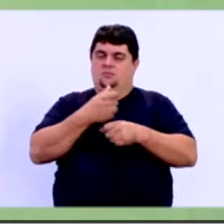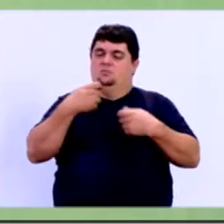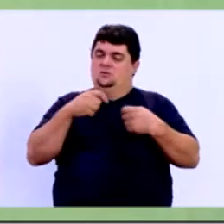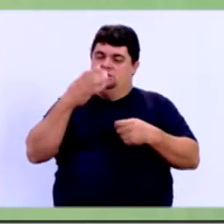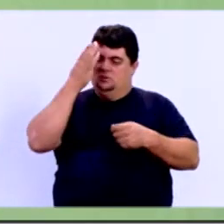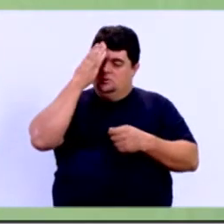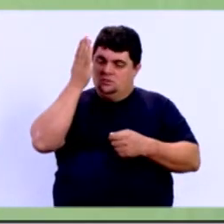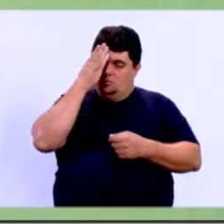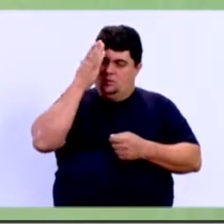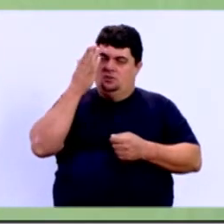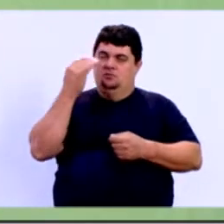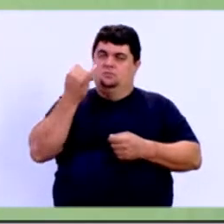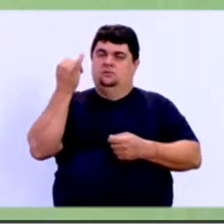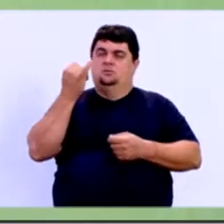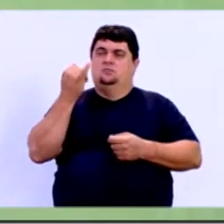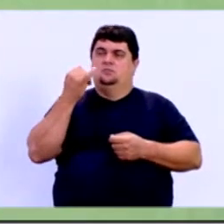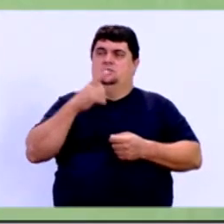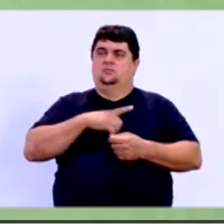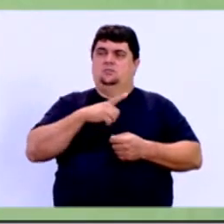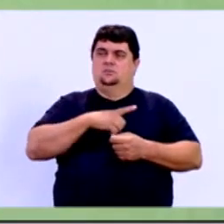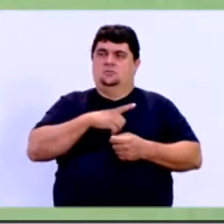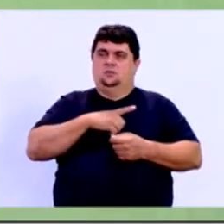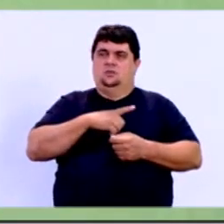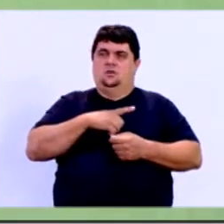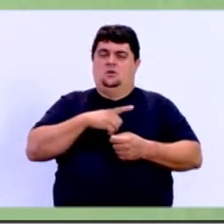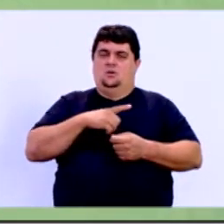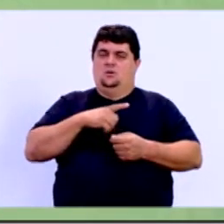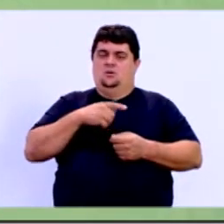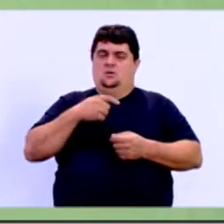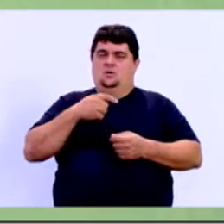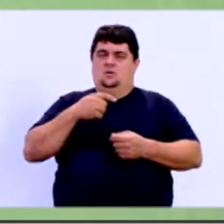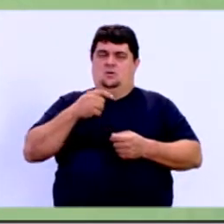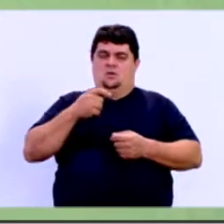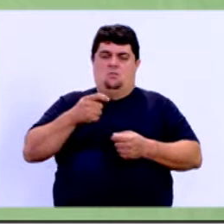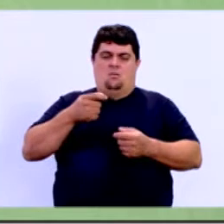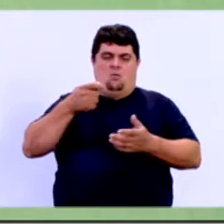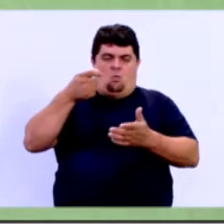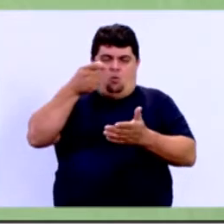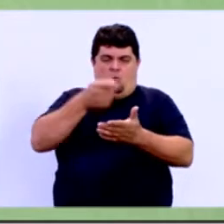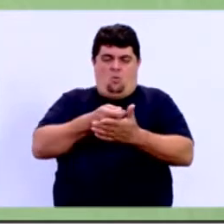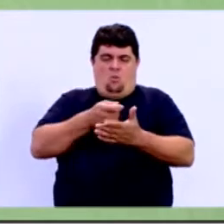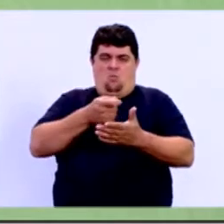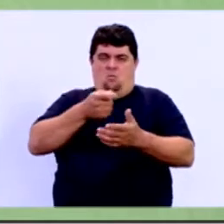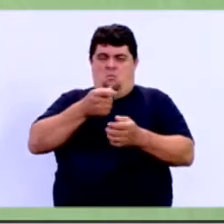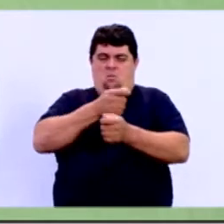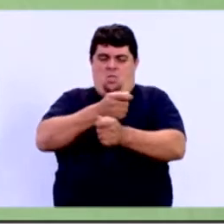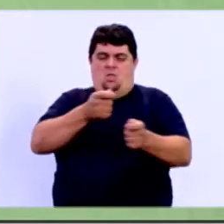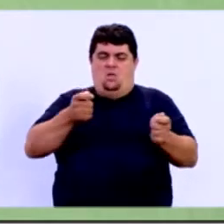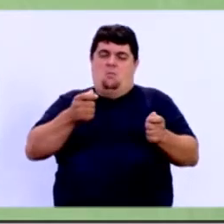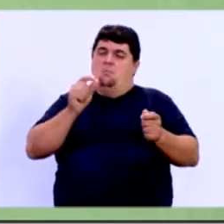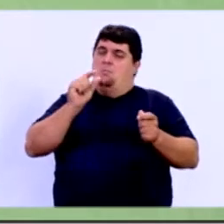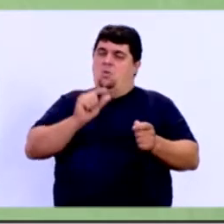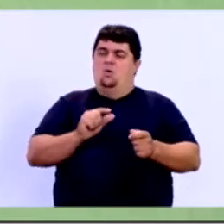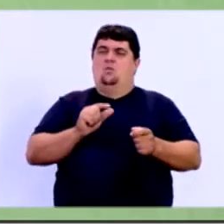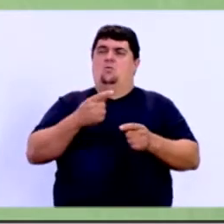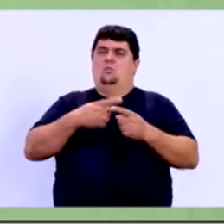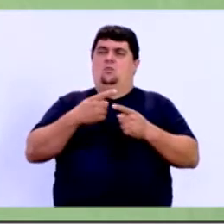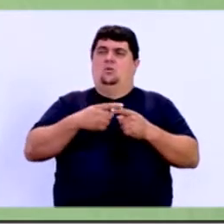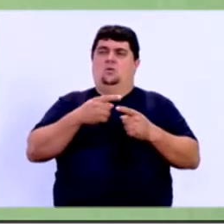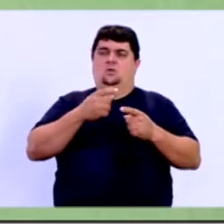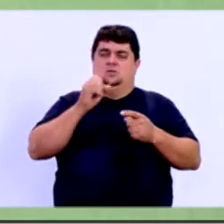né? E gerando um mínimo de investimento, a fim de não afetar